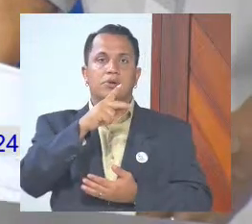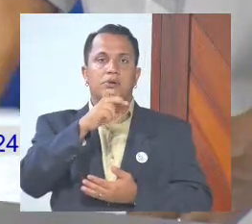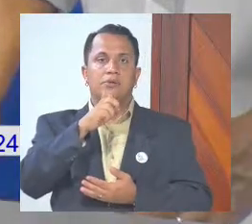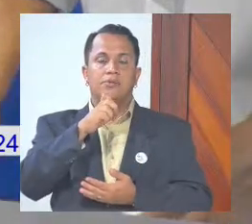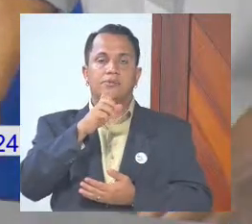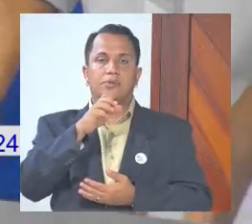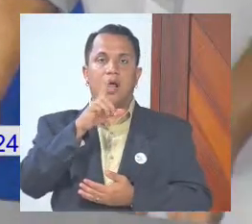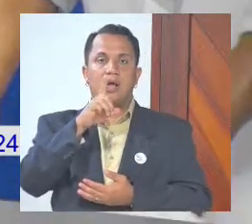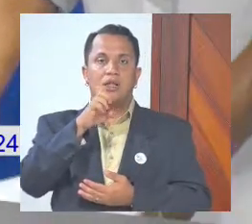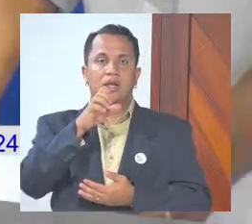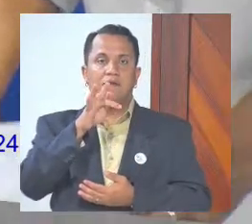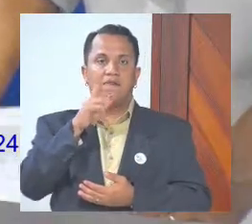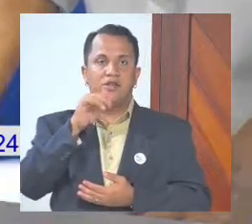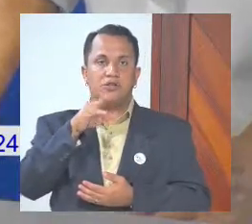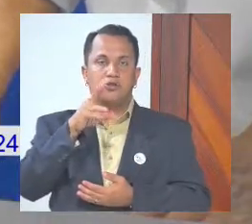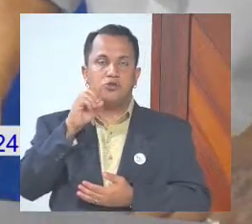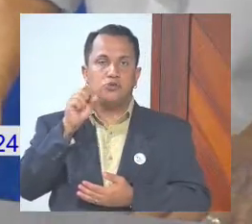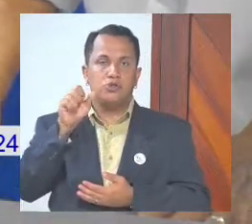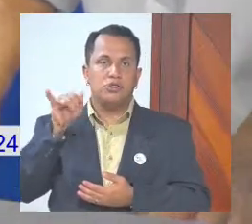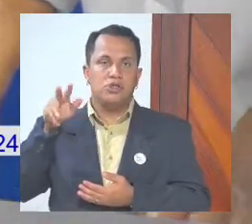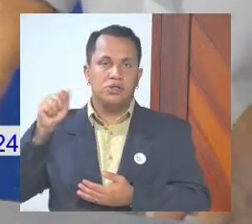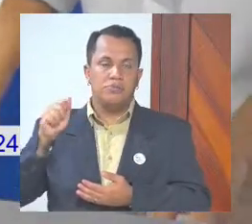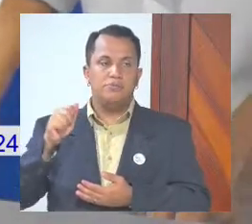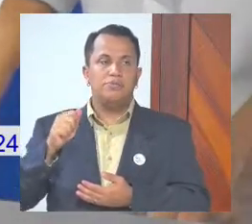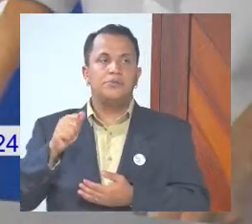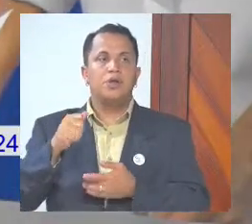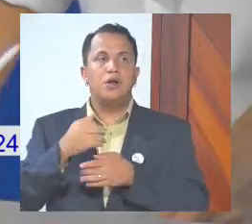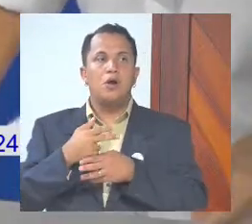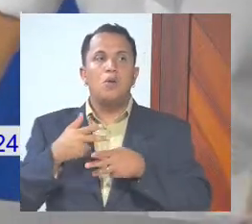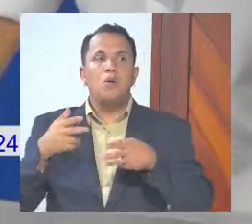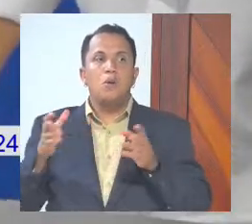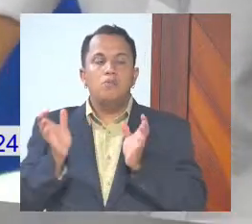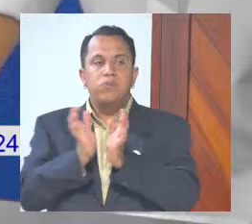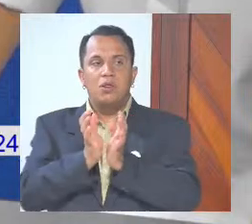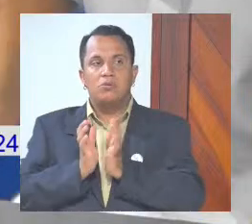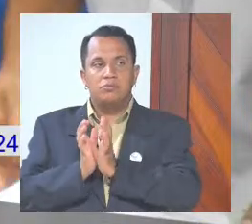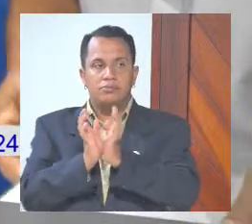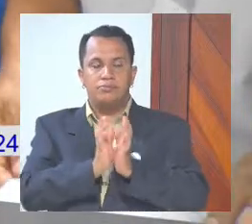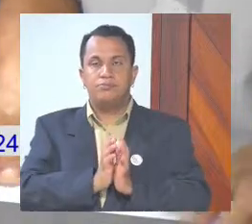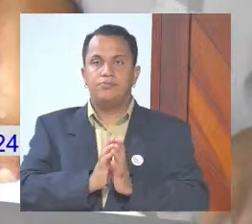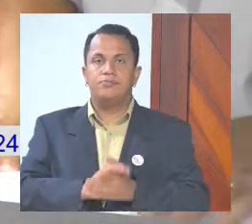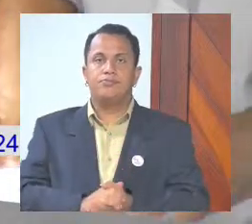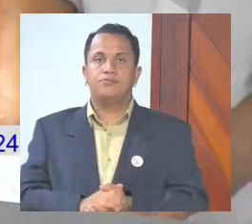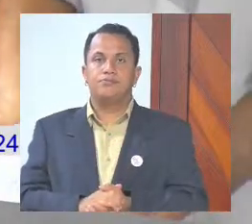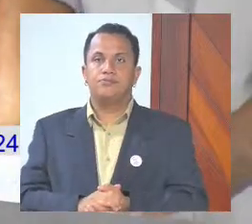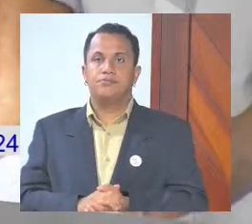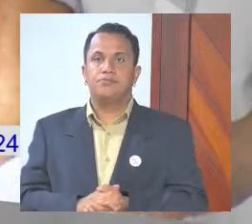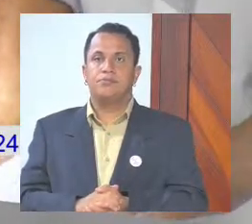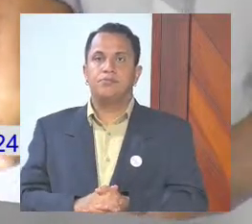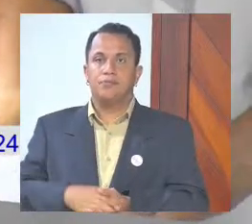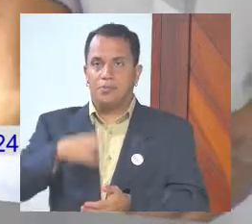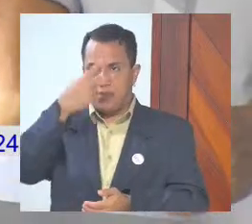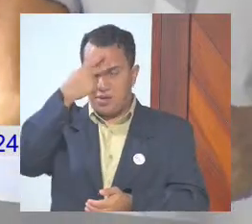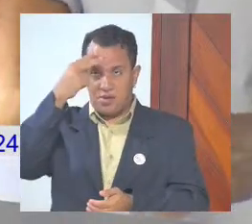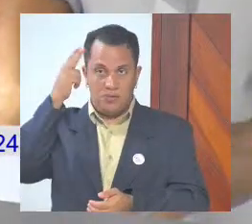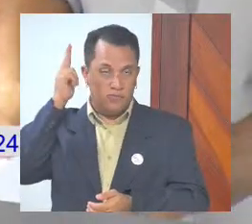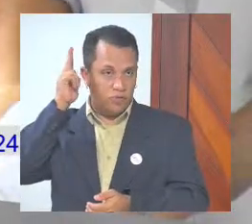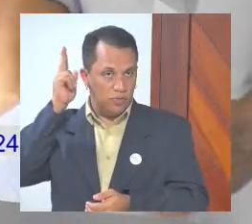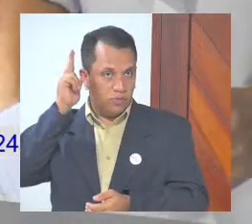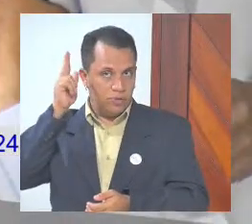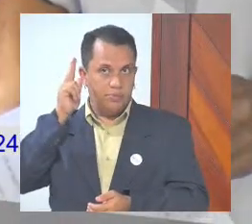Estado e da outras providências. João Luciano Silva